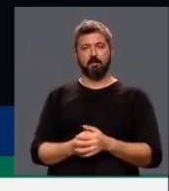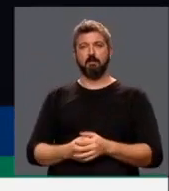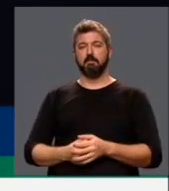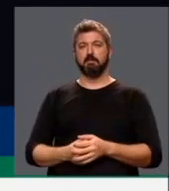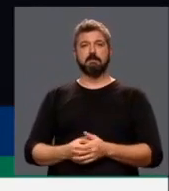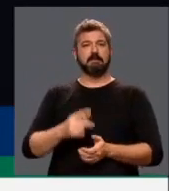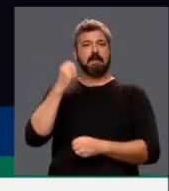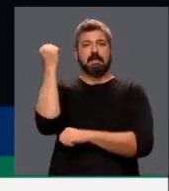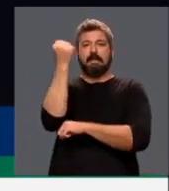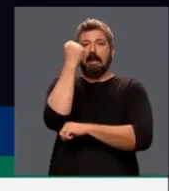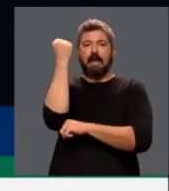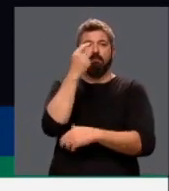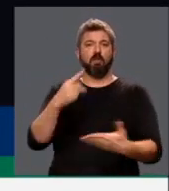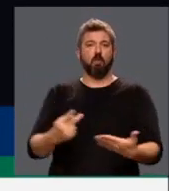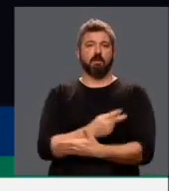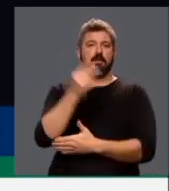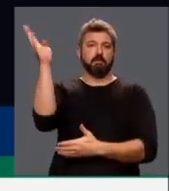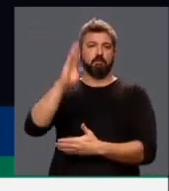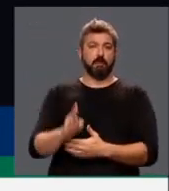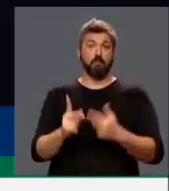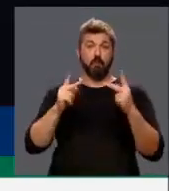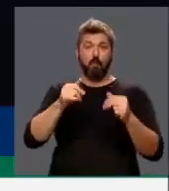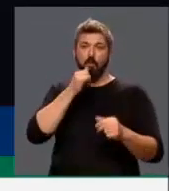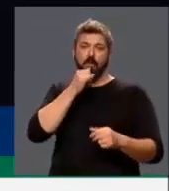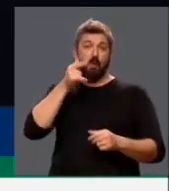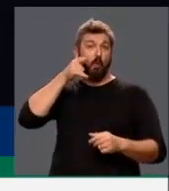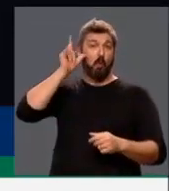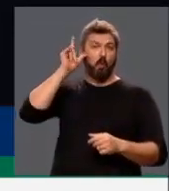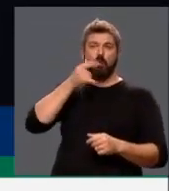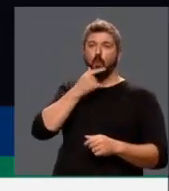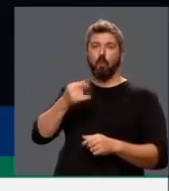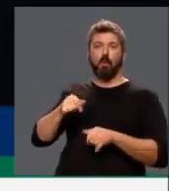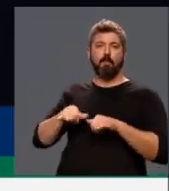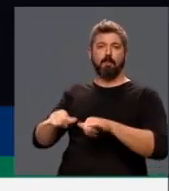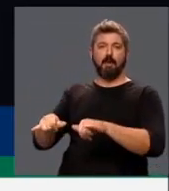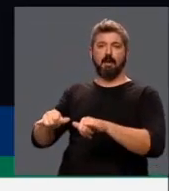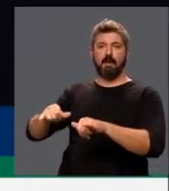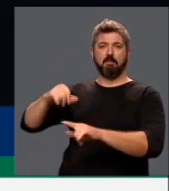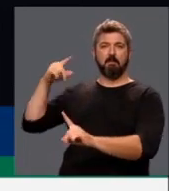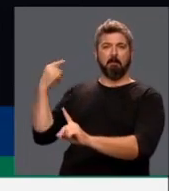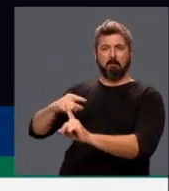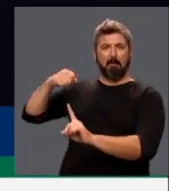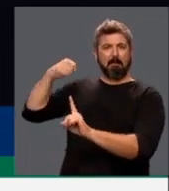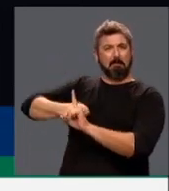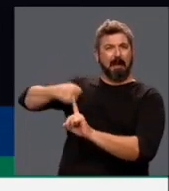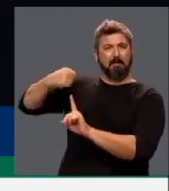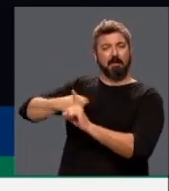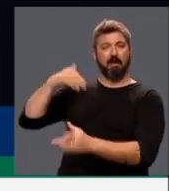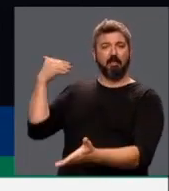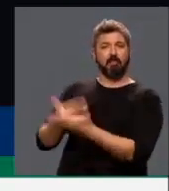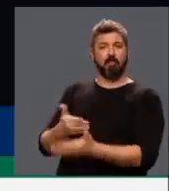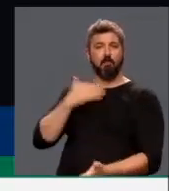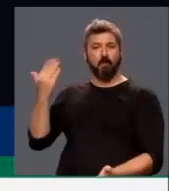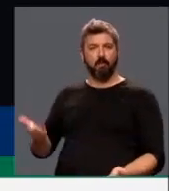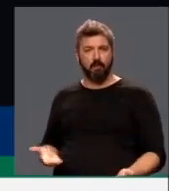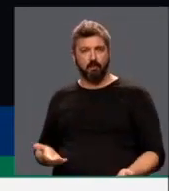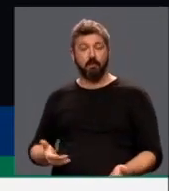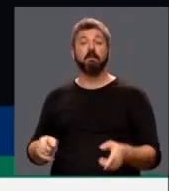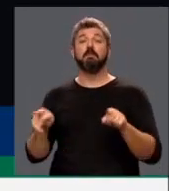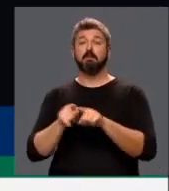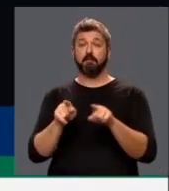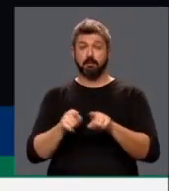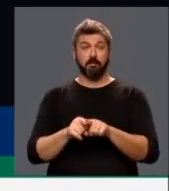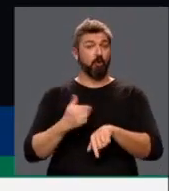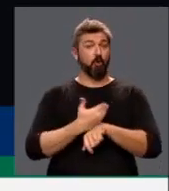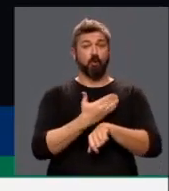acontece no nosso país, como foi o fato de ontem no supermercado Carrefour, como é o caso que acontece a